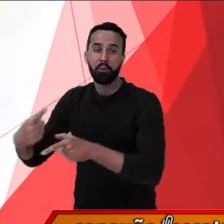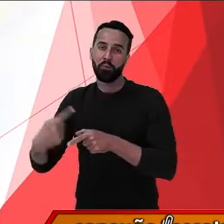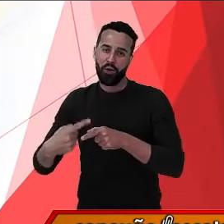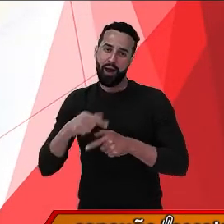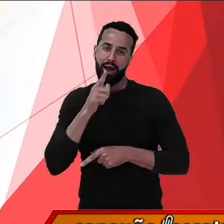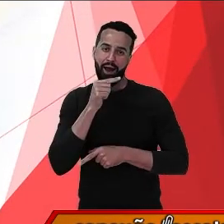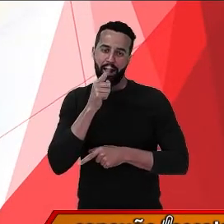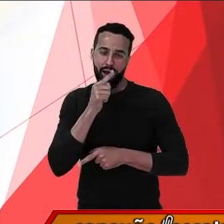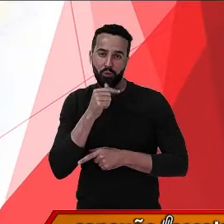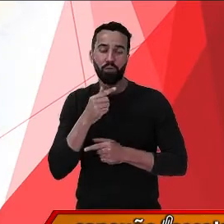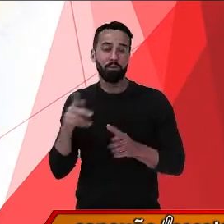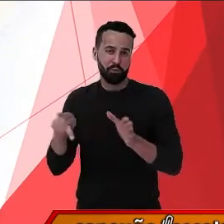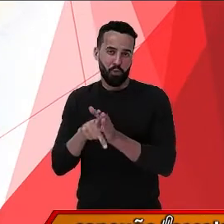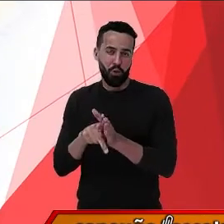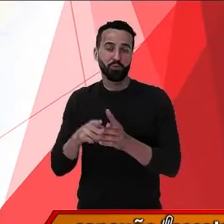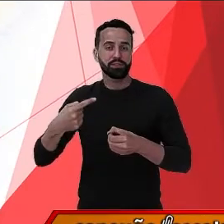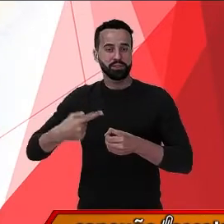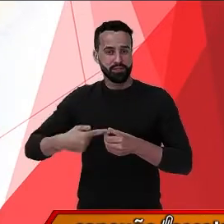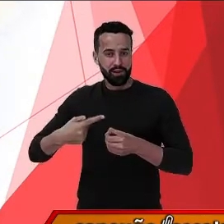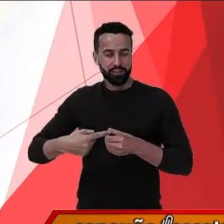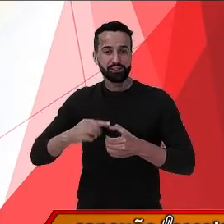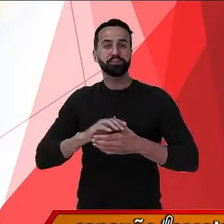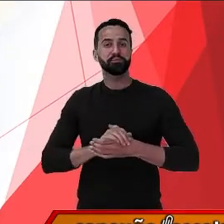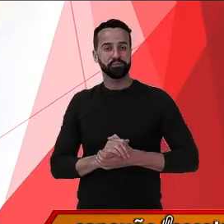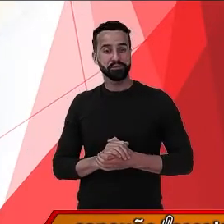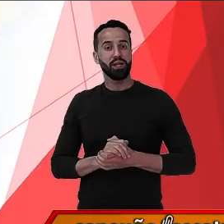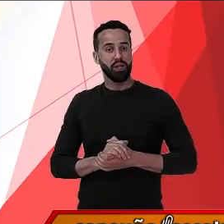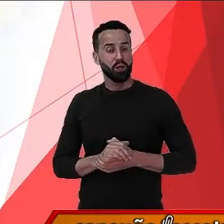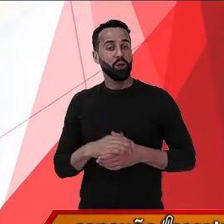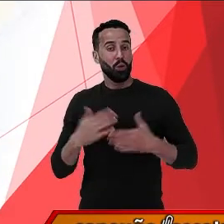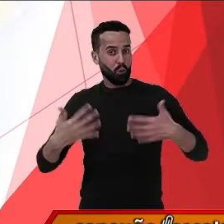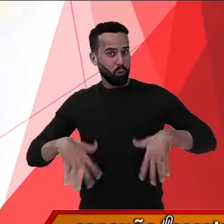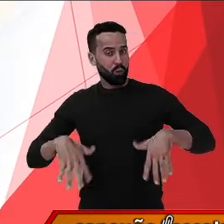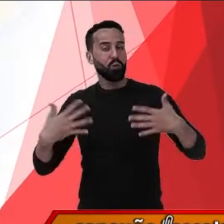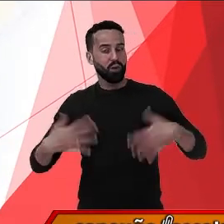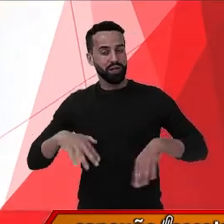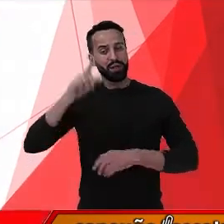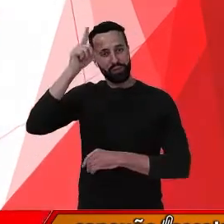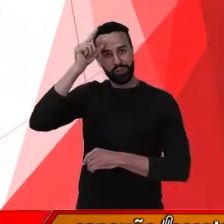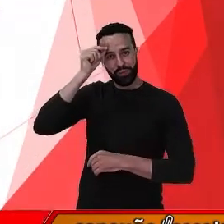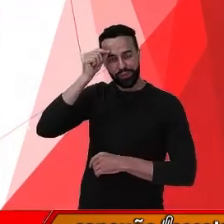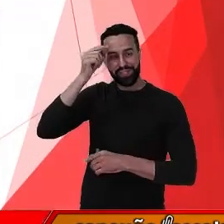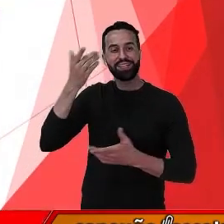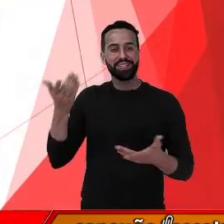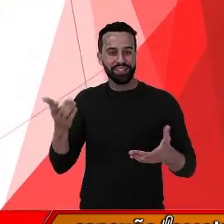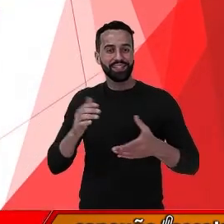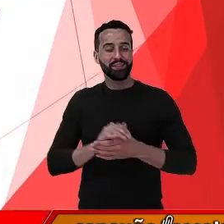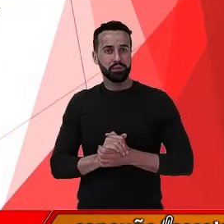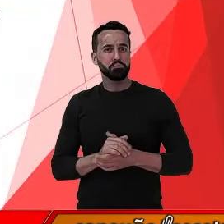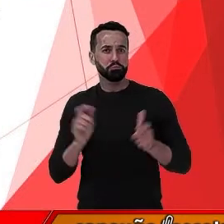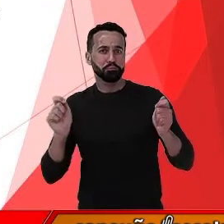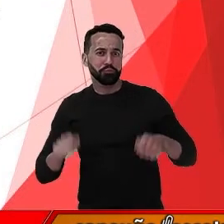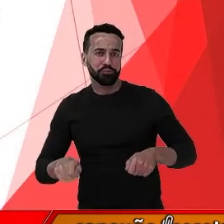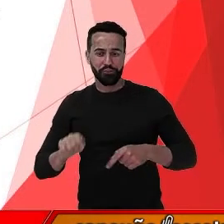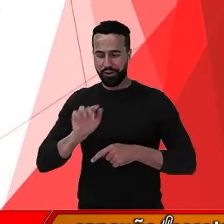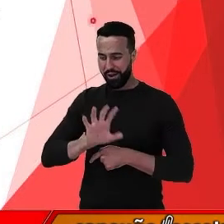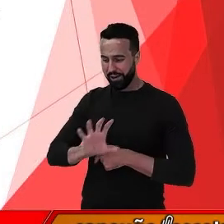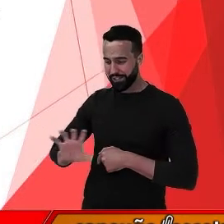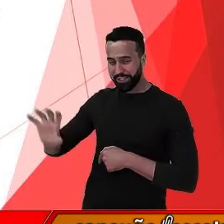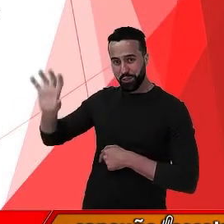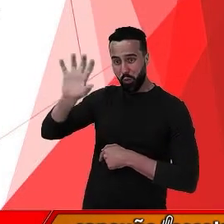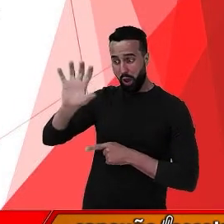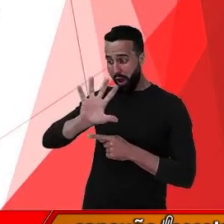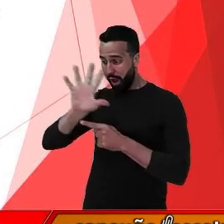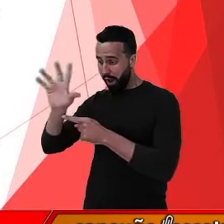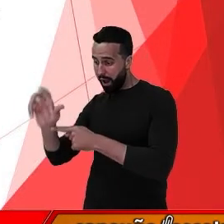sociedade. Amigão, até cansei agora. Sabia que é possível fazer algumas regionalizações do território